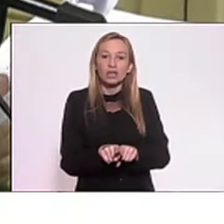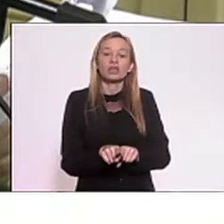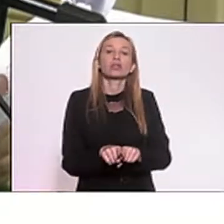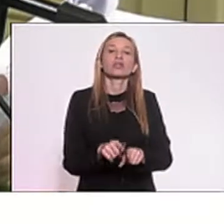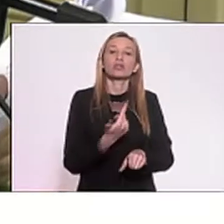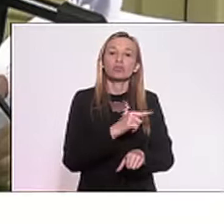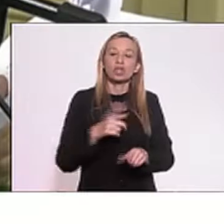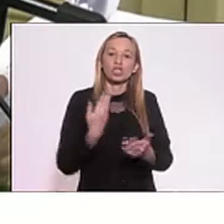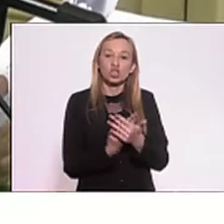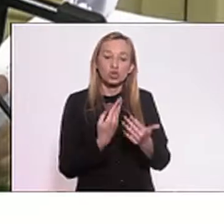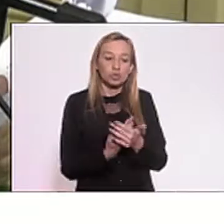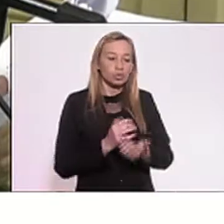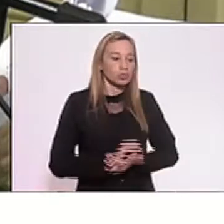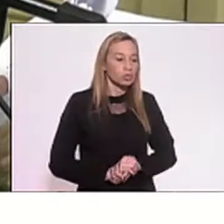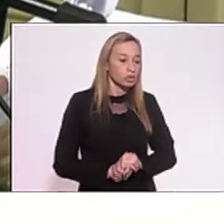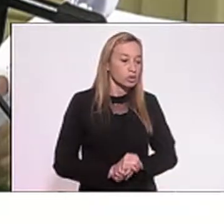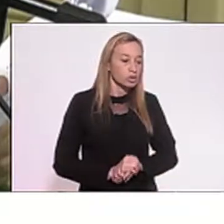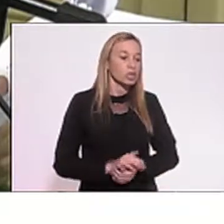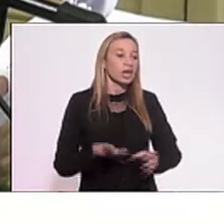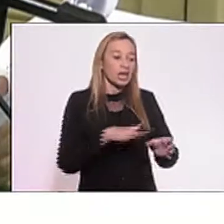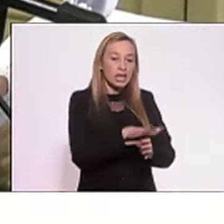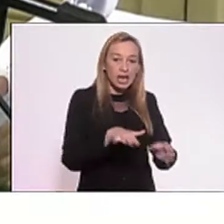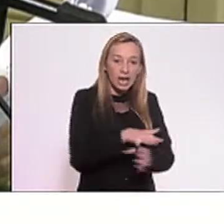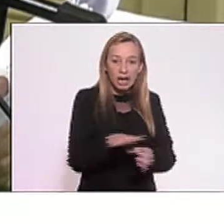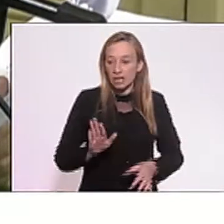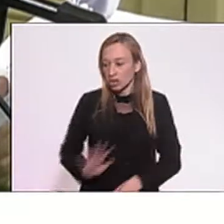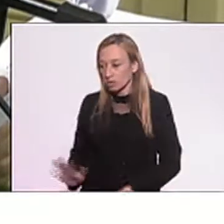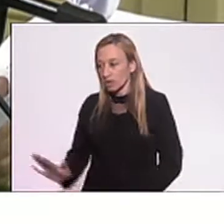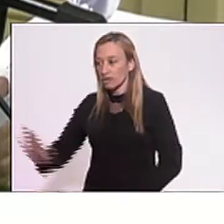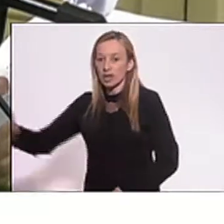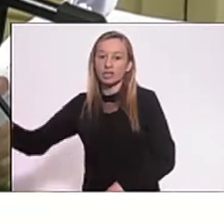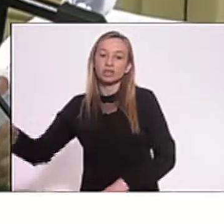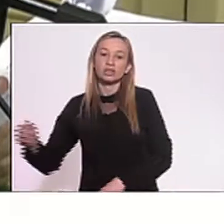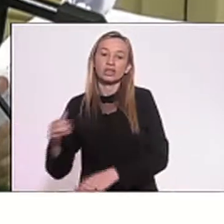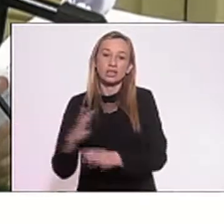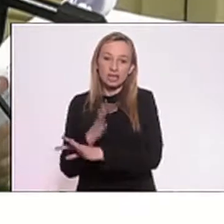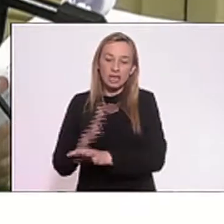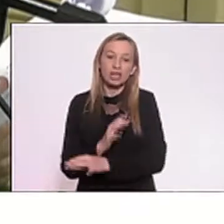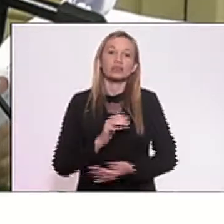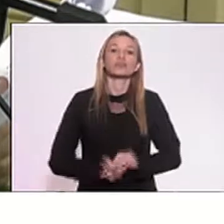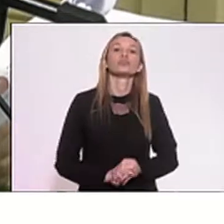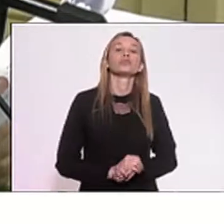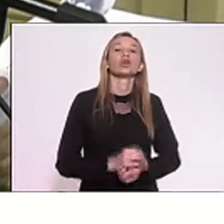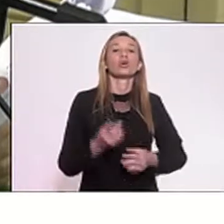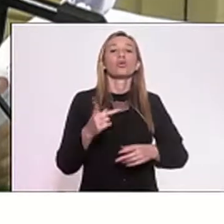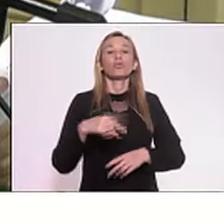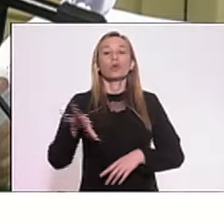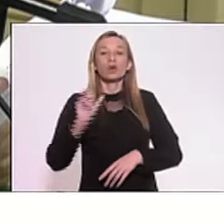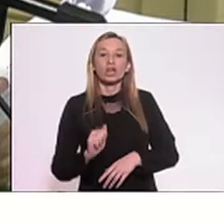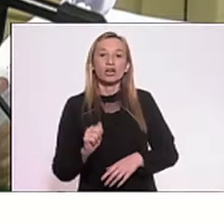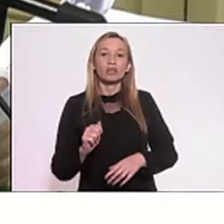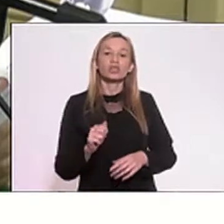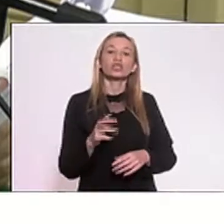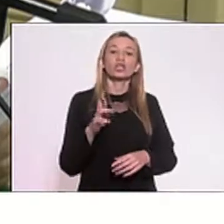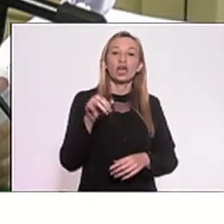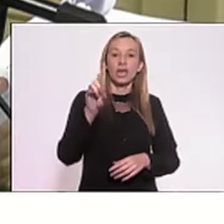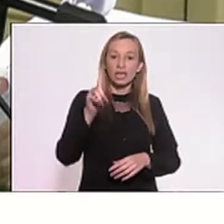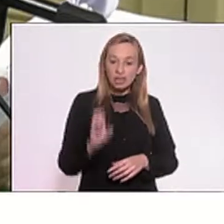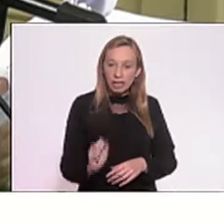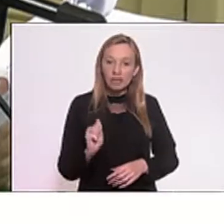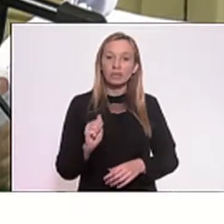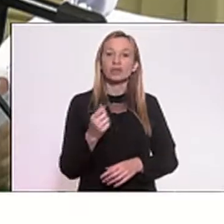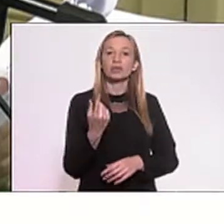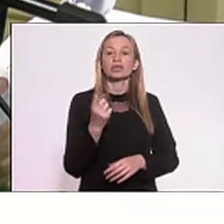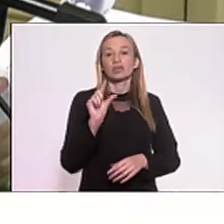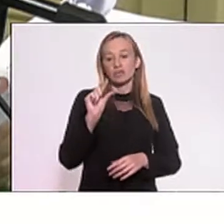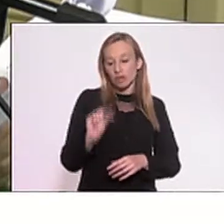atuação e cobertura dos serviços em áreas periféricas da cidade. Instituir o programa de renda mínima para gestantes, estudando a